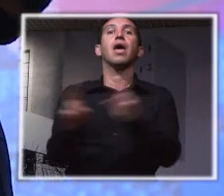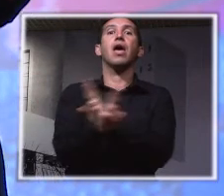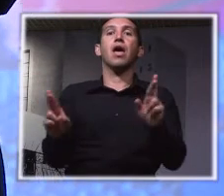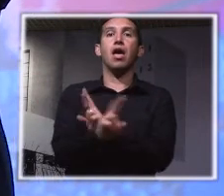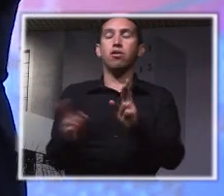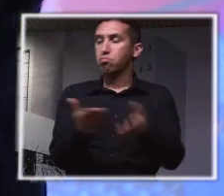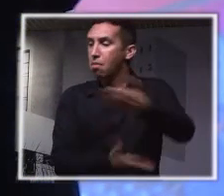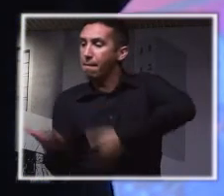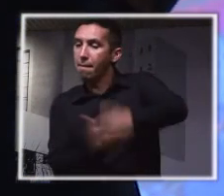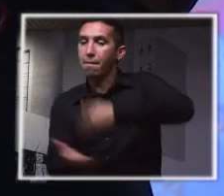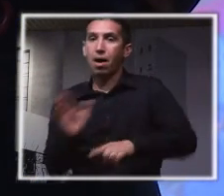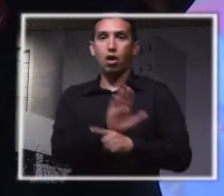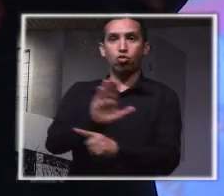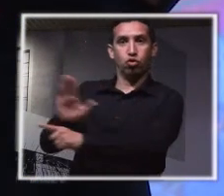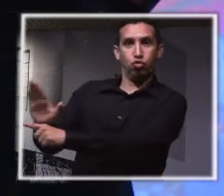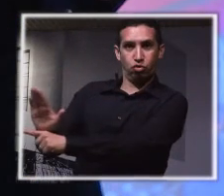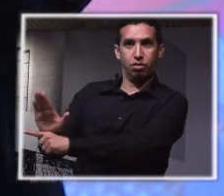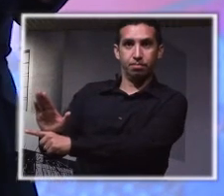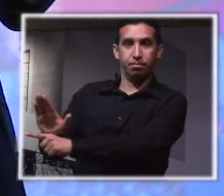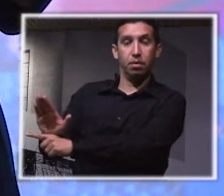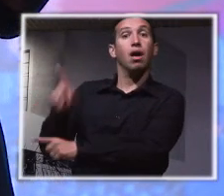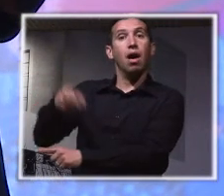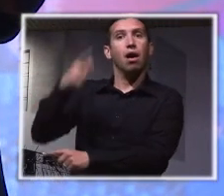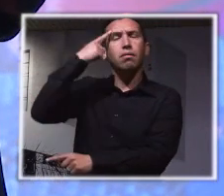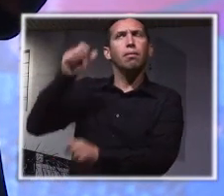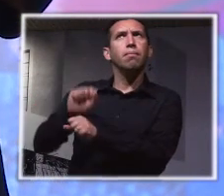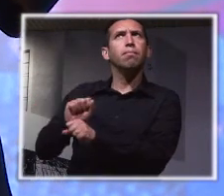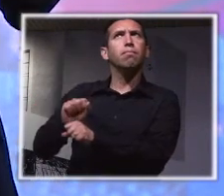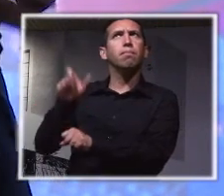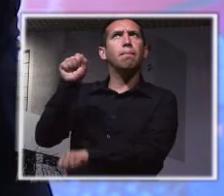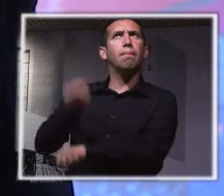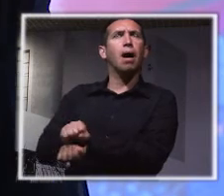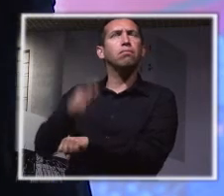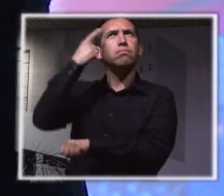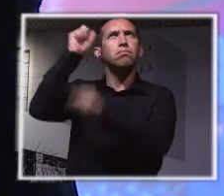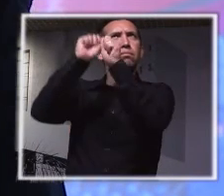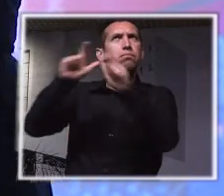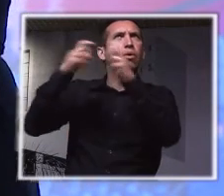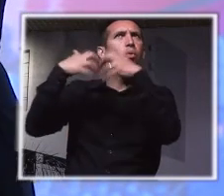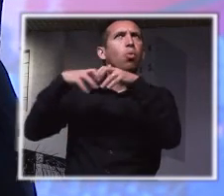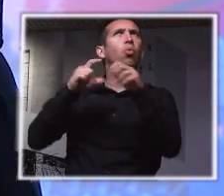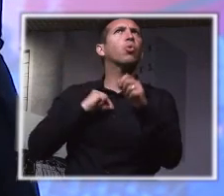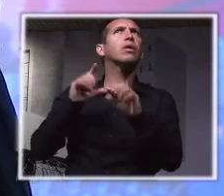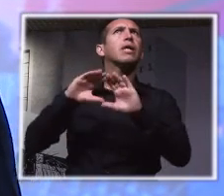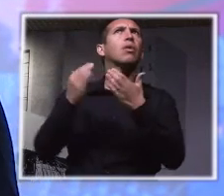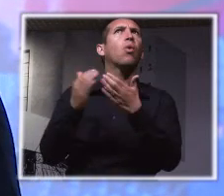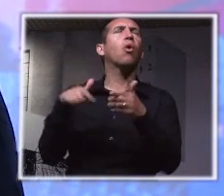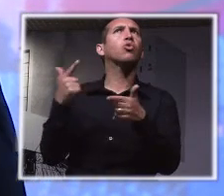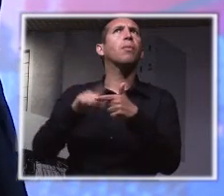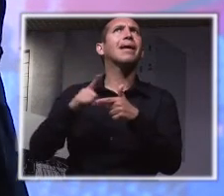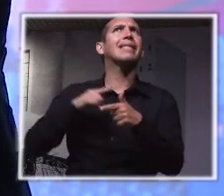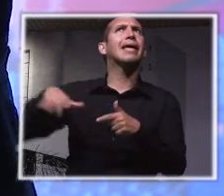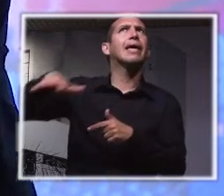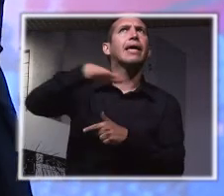também em formato circular uma reflexão sobre O que a nossa comunidade tem de problema,